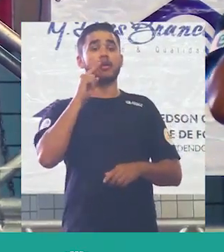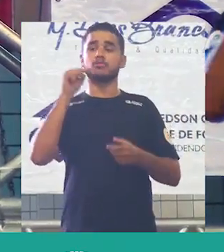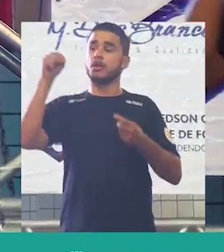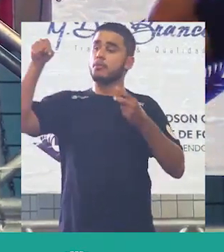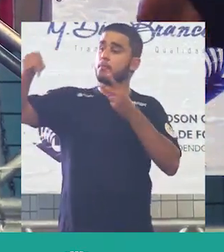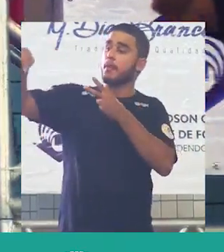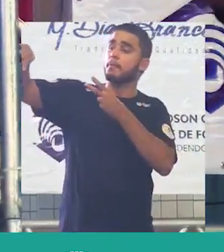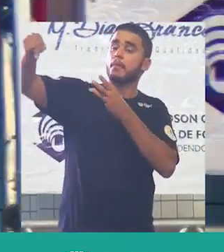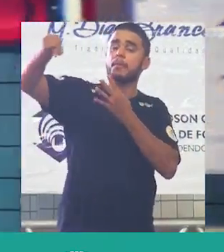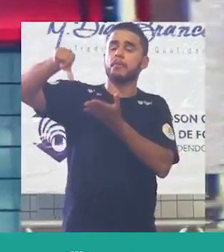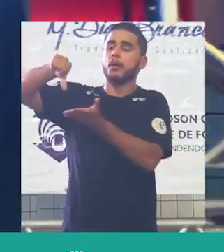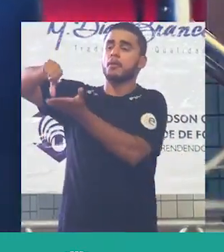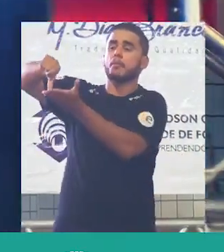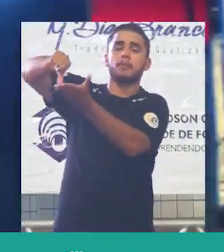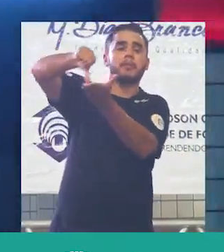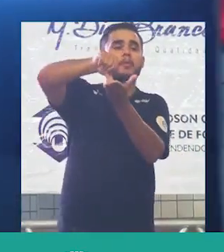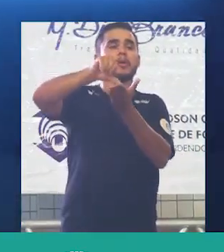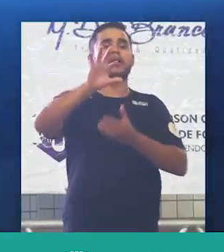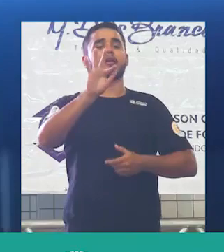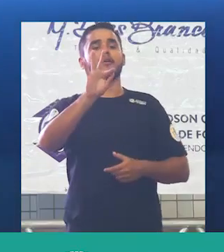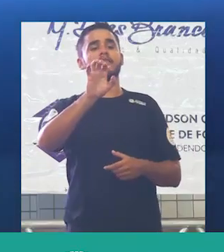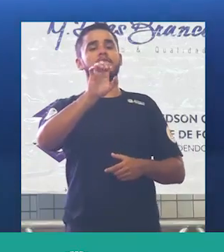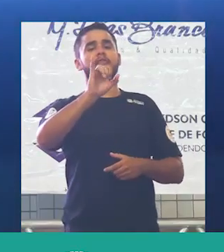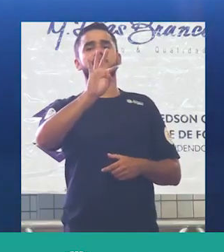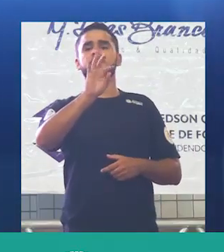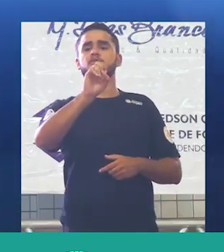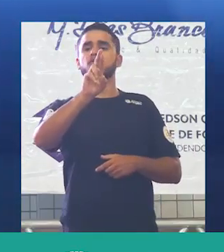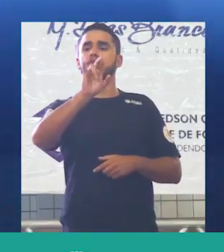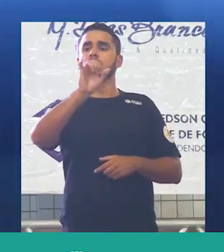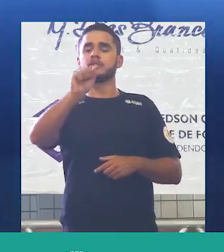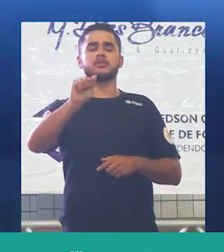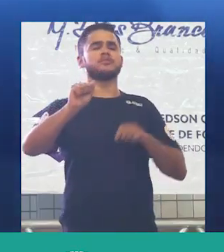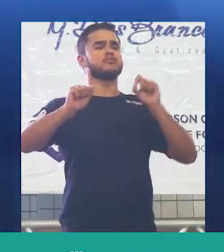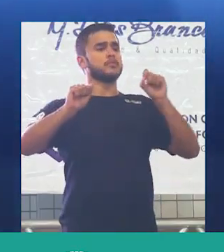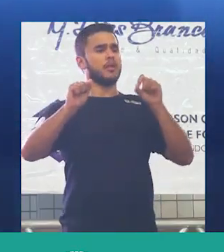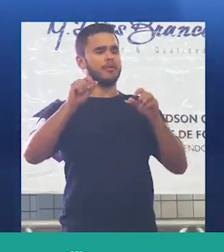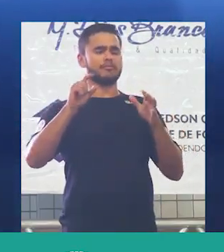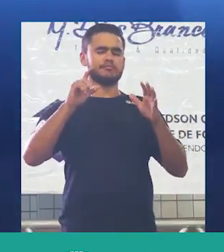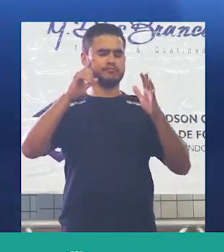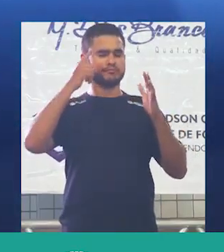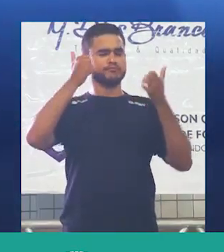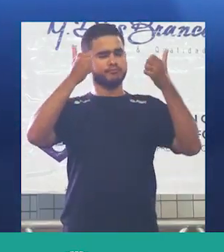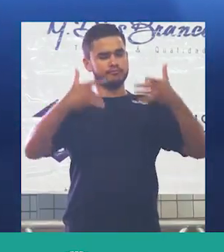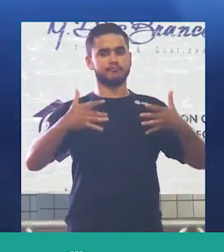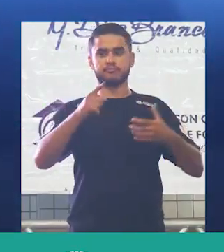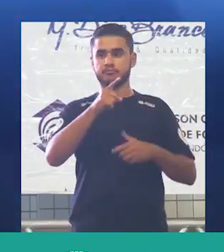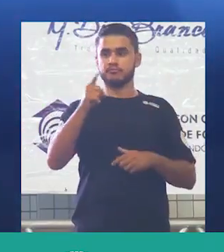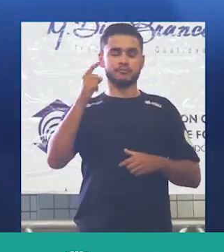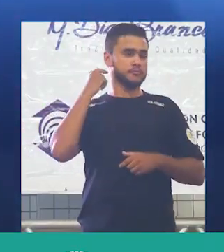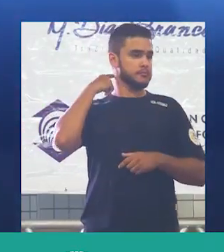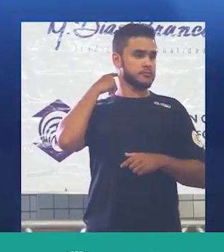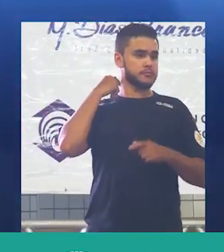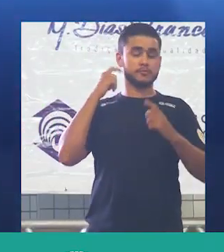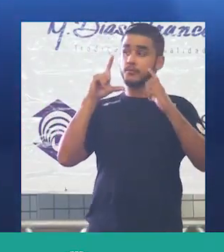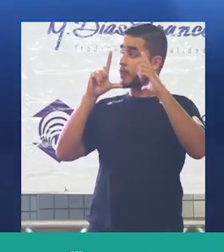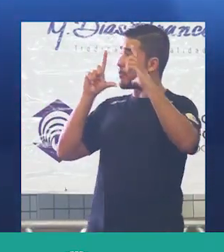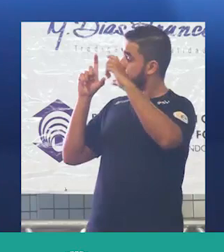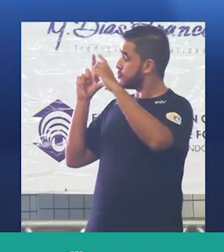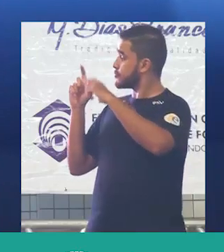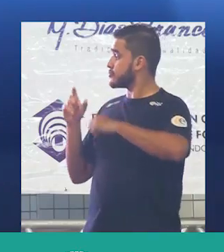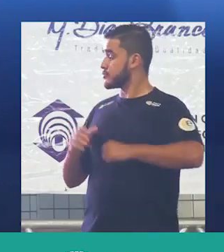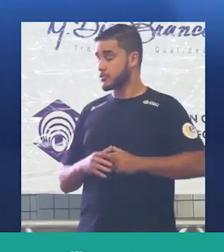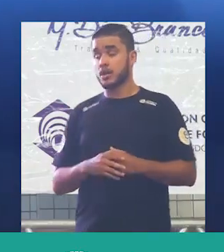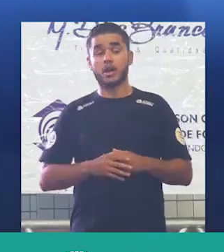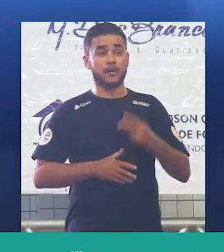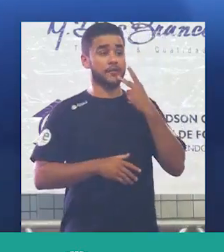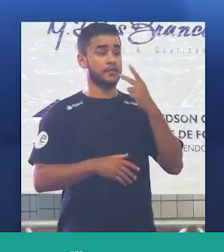feitorias. Eita, Ciliano, e o que era então feitorias? Deixa eu botar logo tudo, porque tem gente batendo foto, e aí ele vai precisar bater